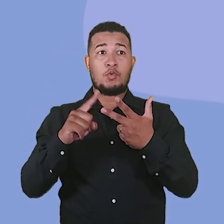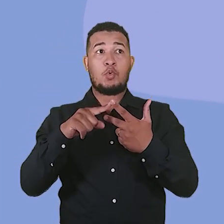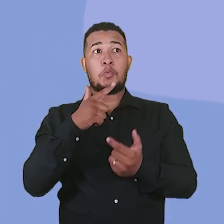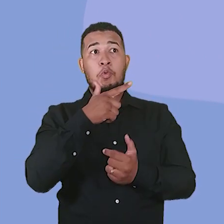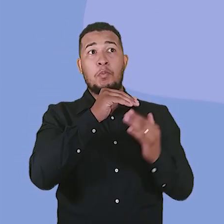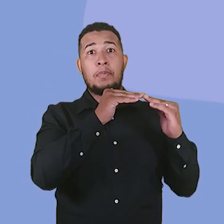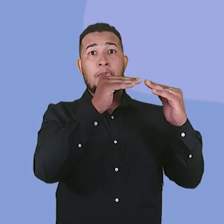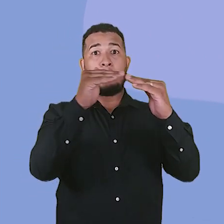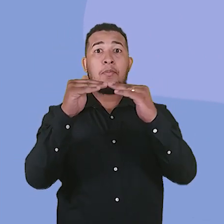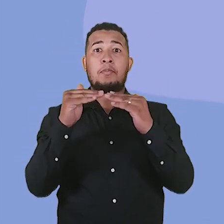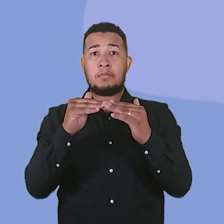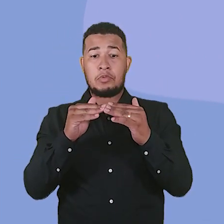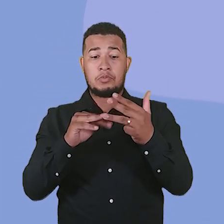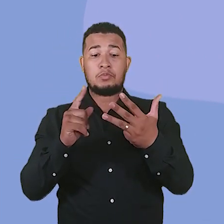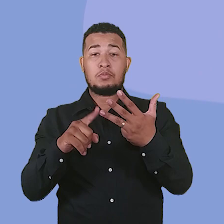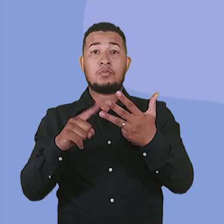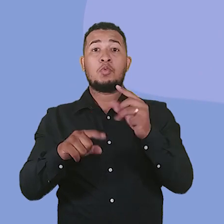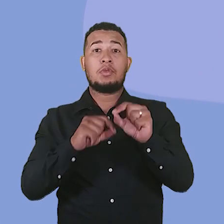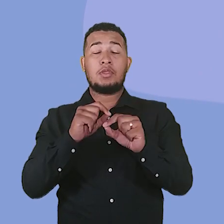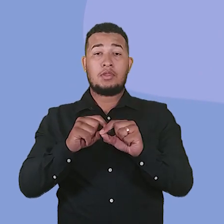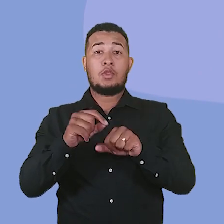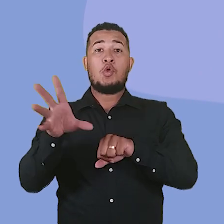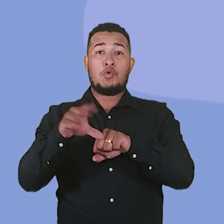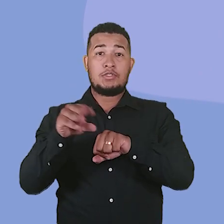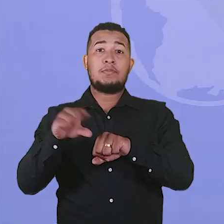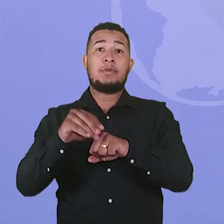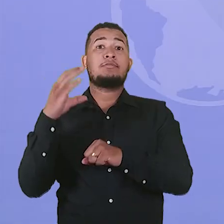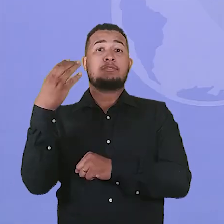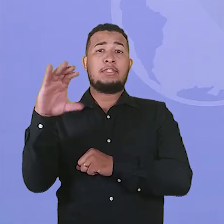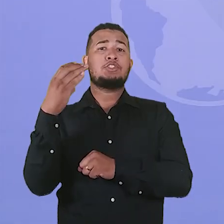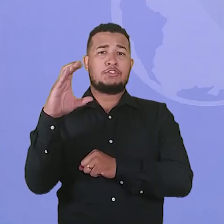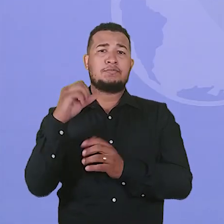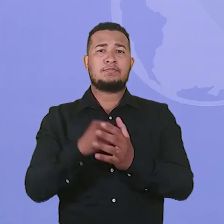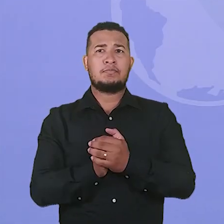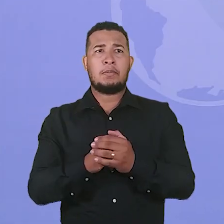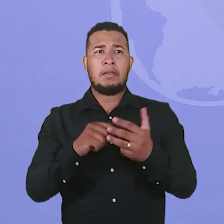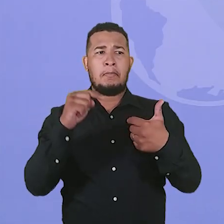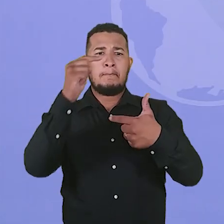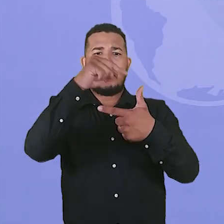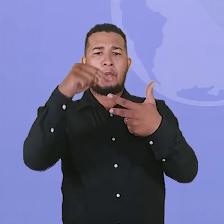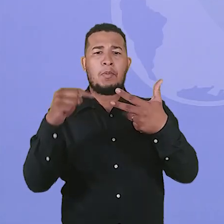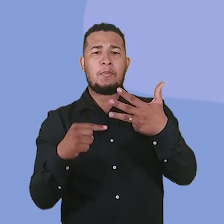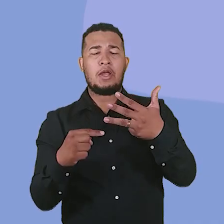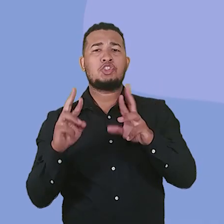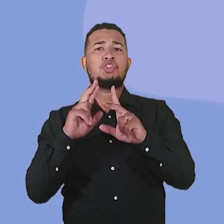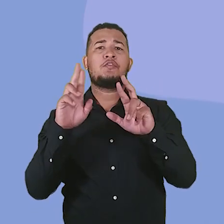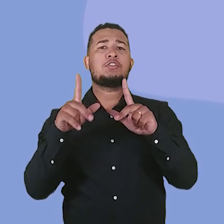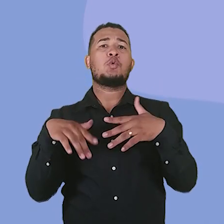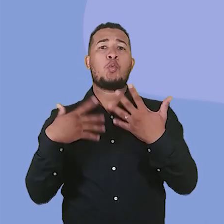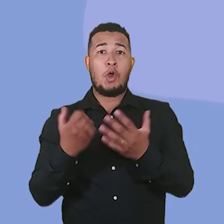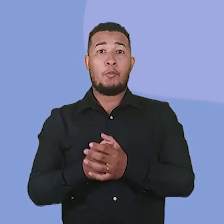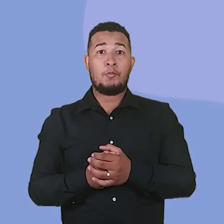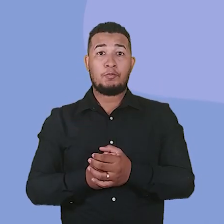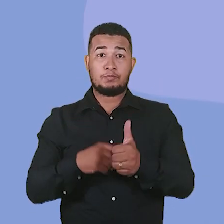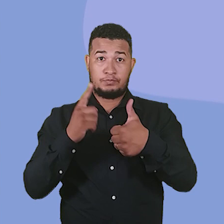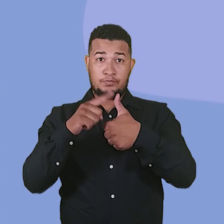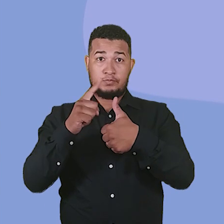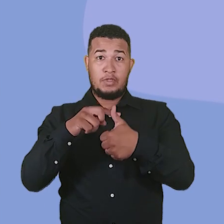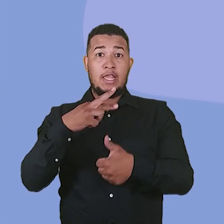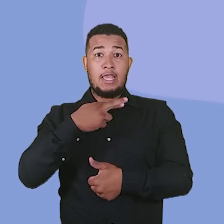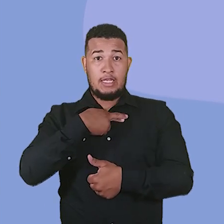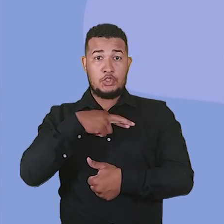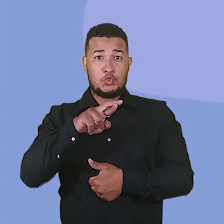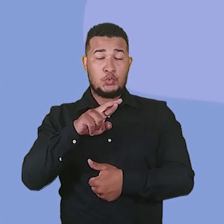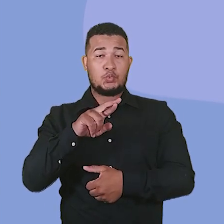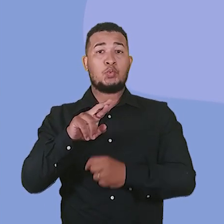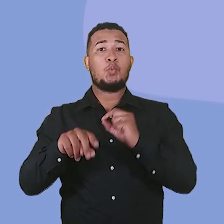senso comum e o próprio conhecimento científico, né? Qual que é a diferença entre eles? O conhecimento religioso,